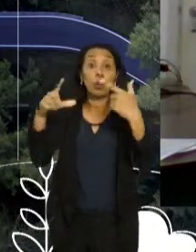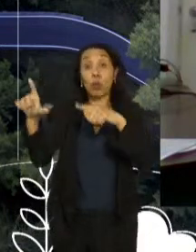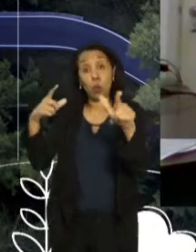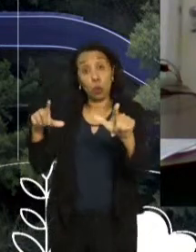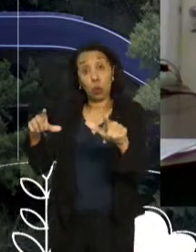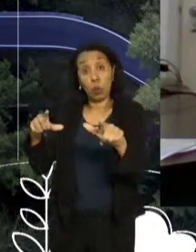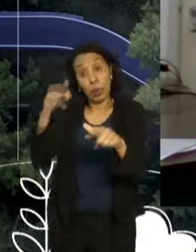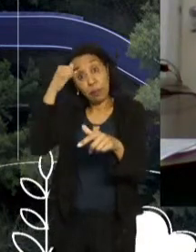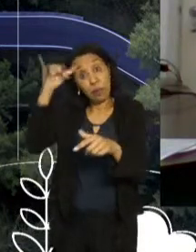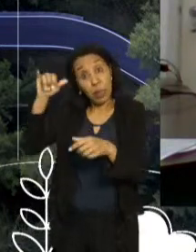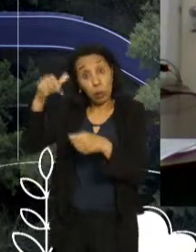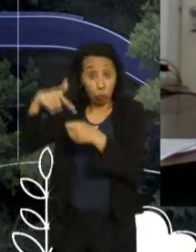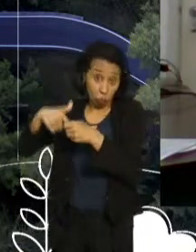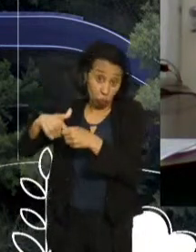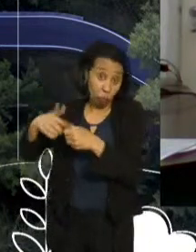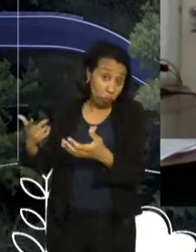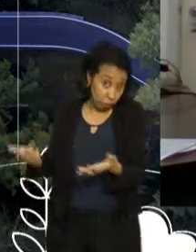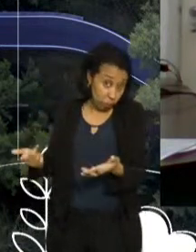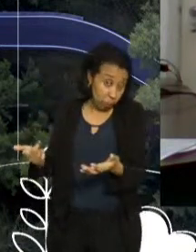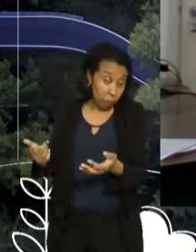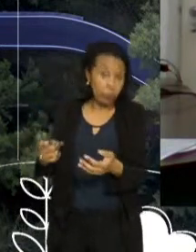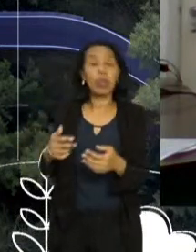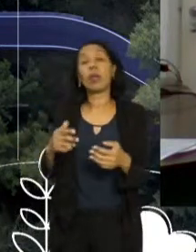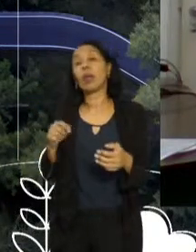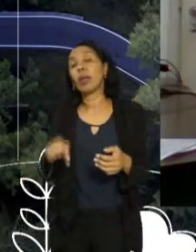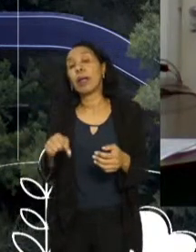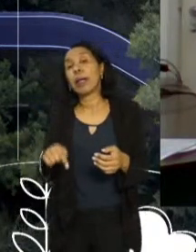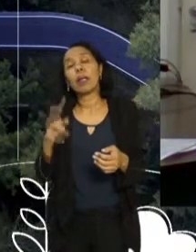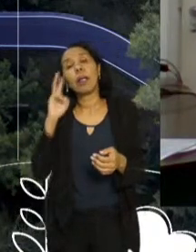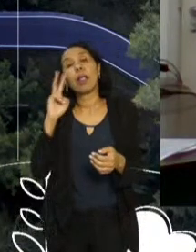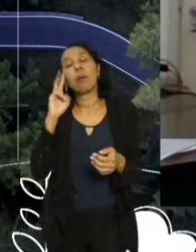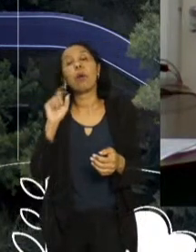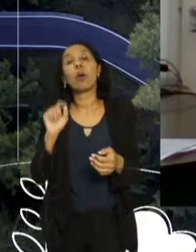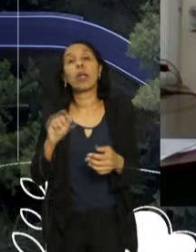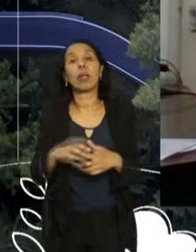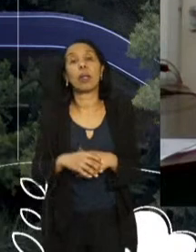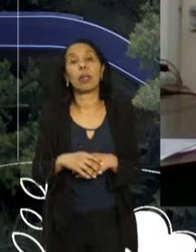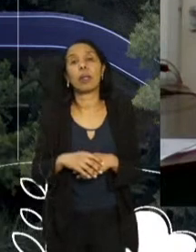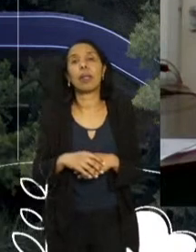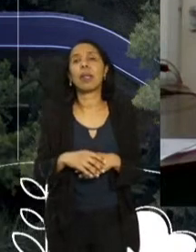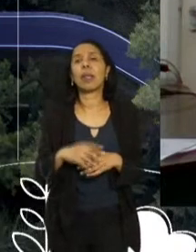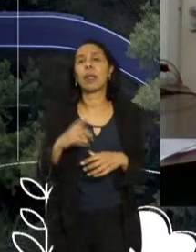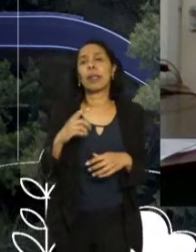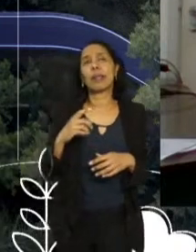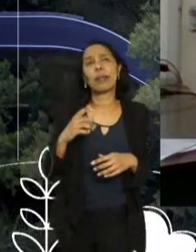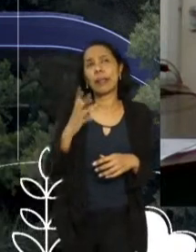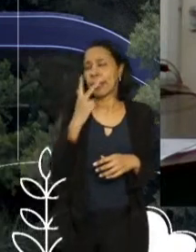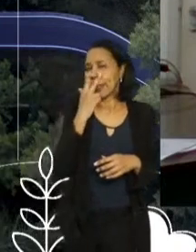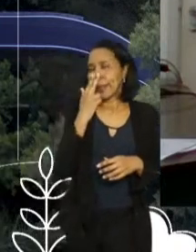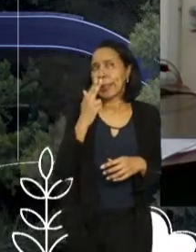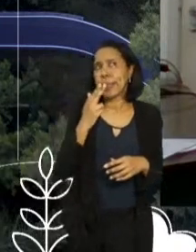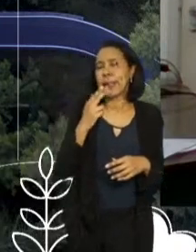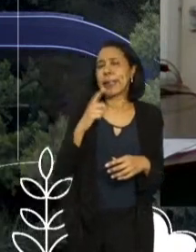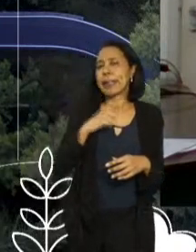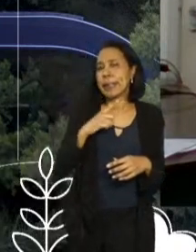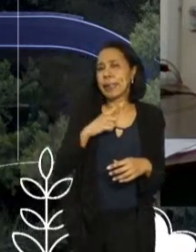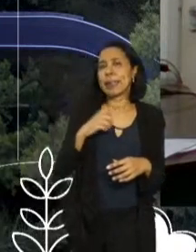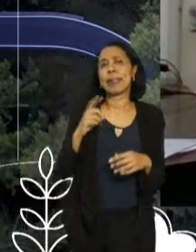a desaparecer. Vamos lembrar que há o balimento, a gente sempre chega